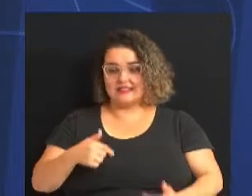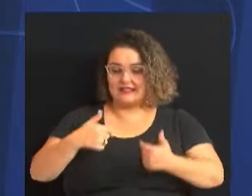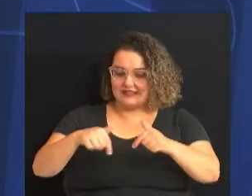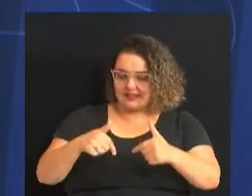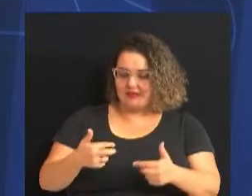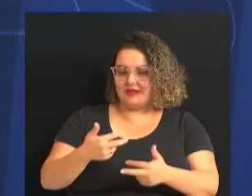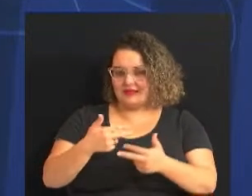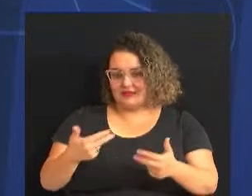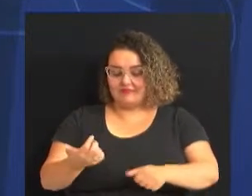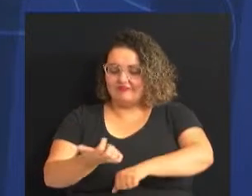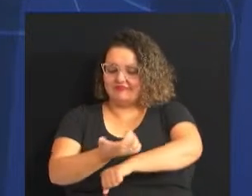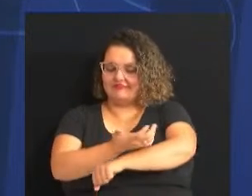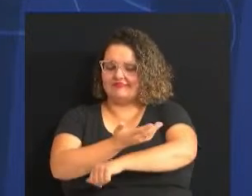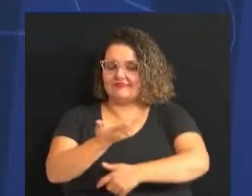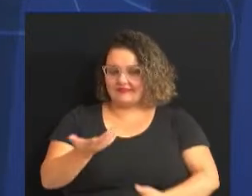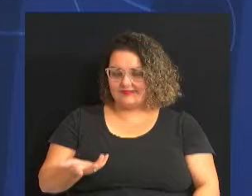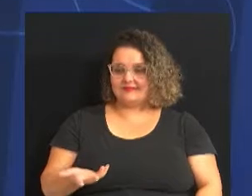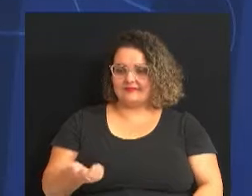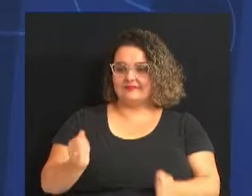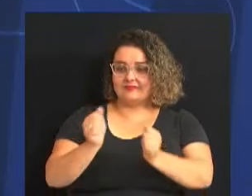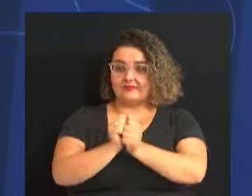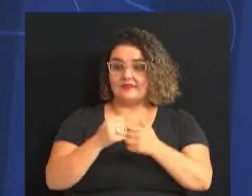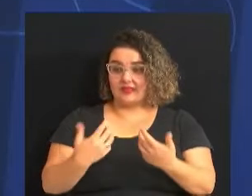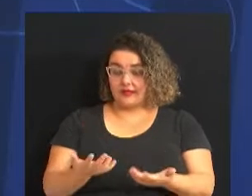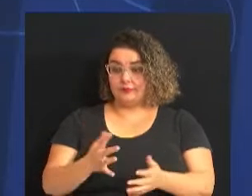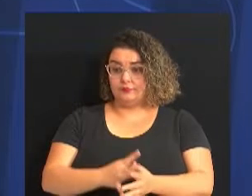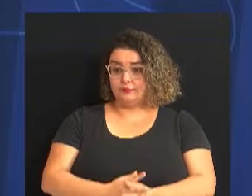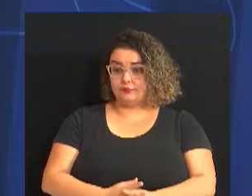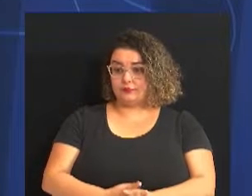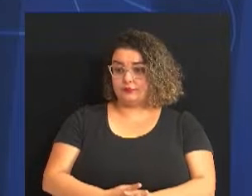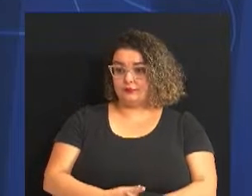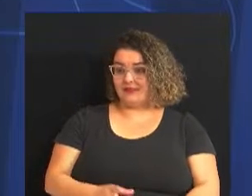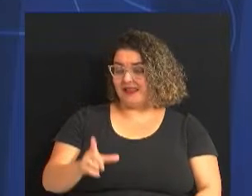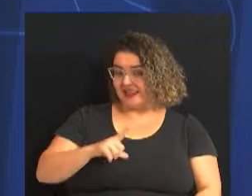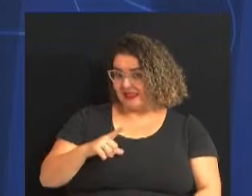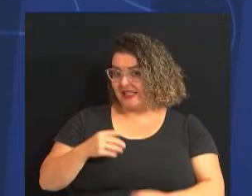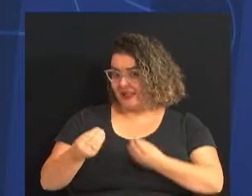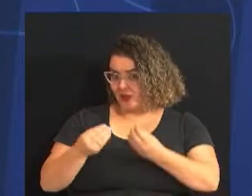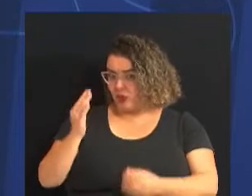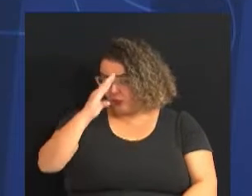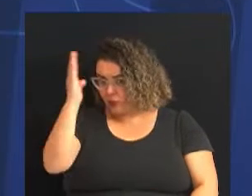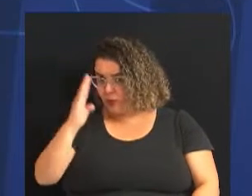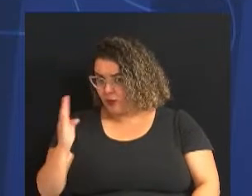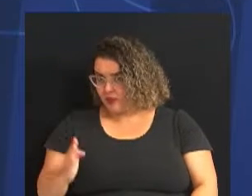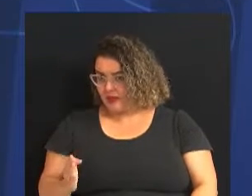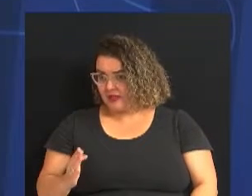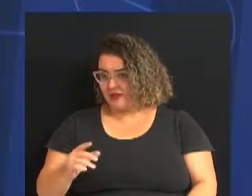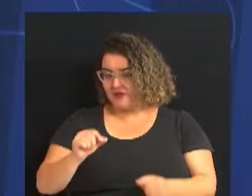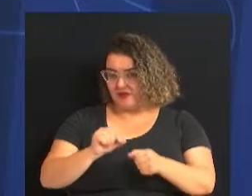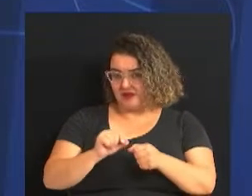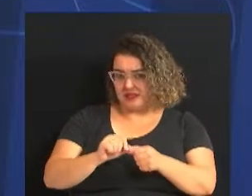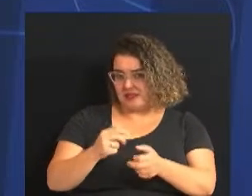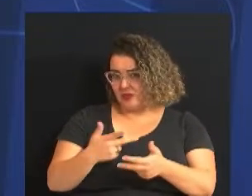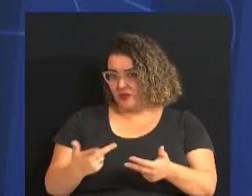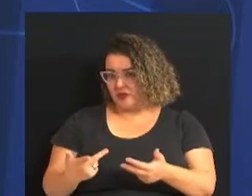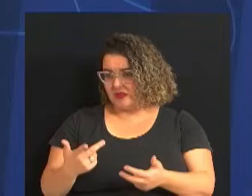né, se emociona junto mesmo. Bugarelli, tem como o Brasil fazer algo parecido com esse draft,